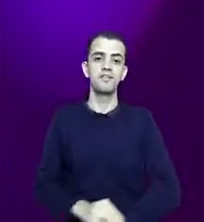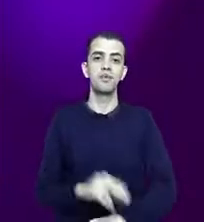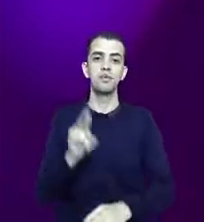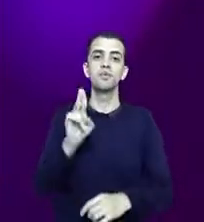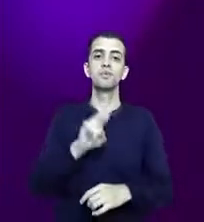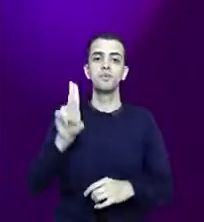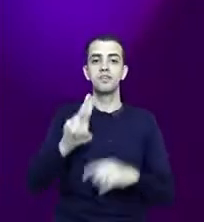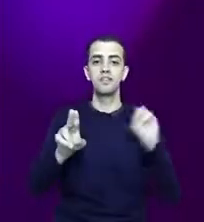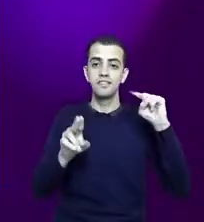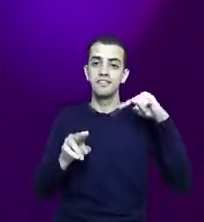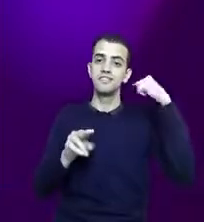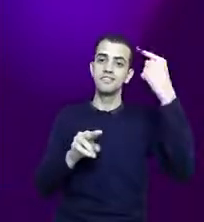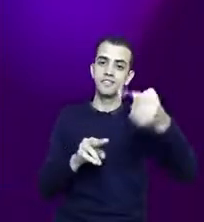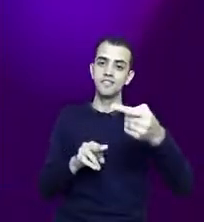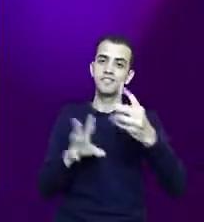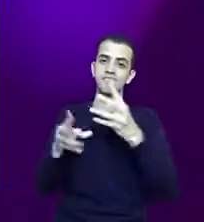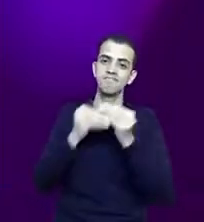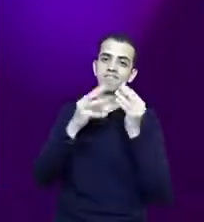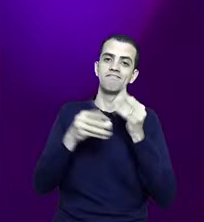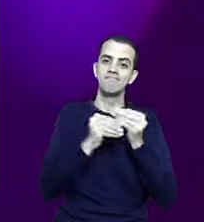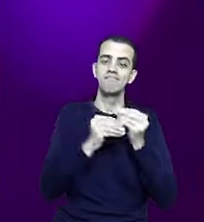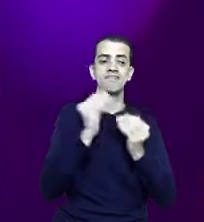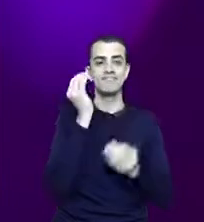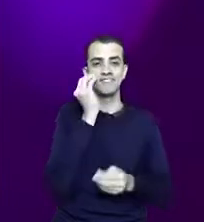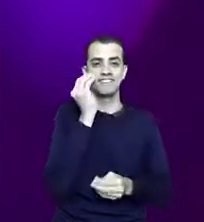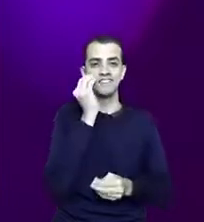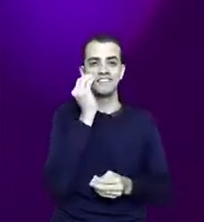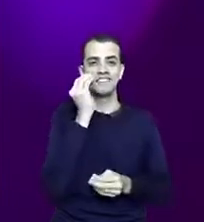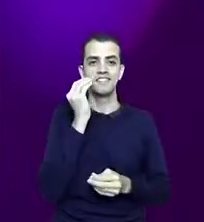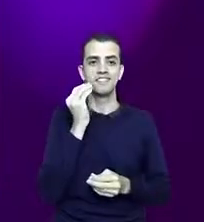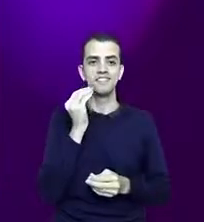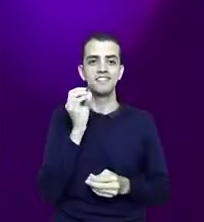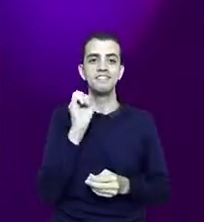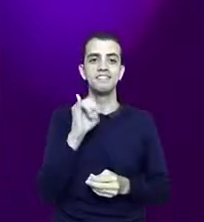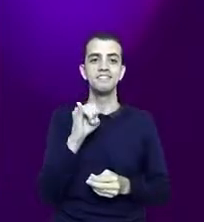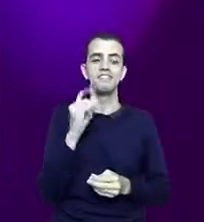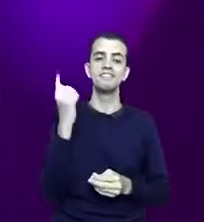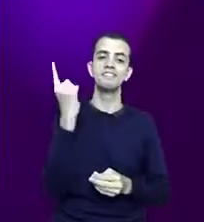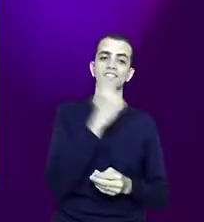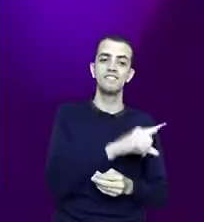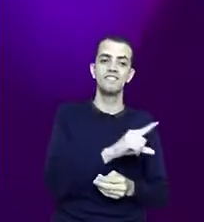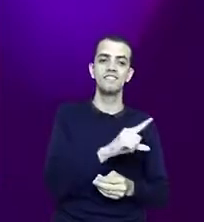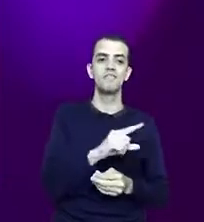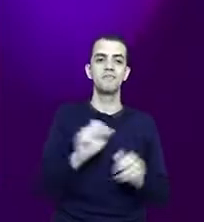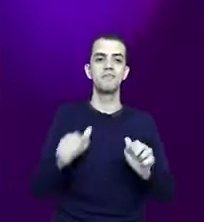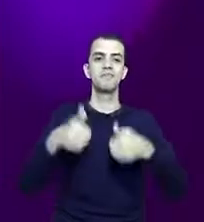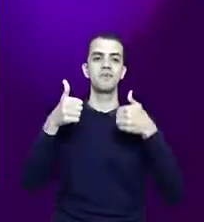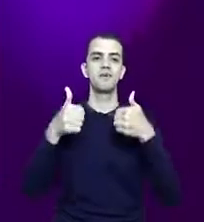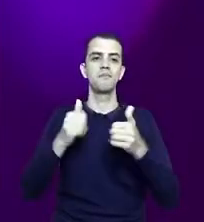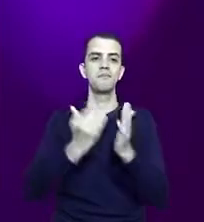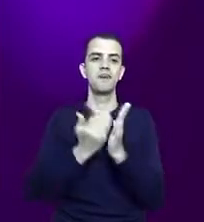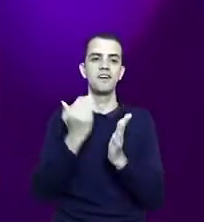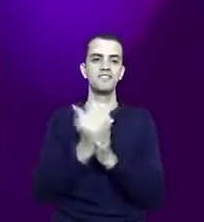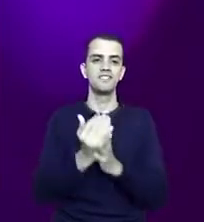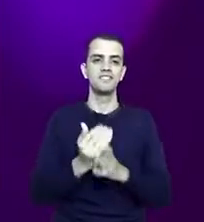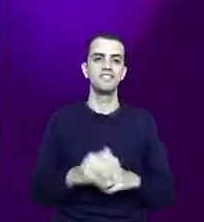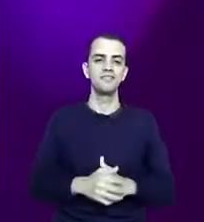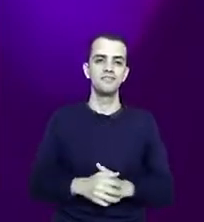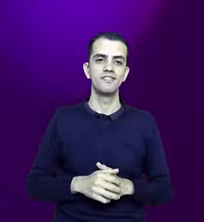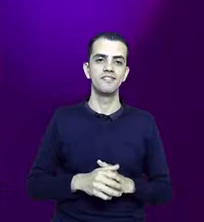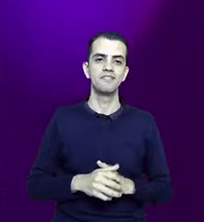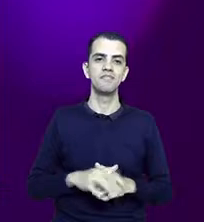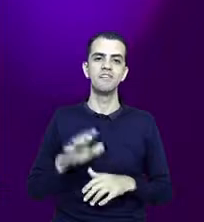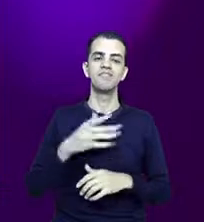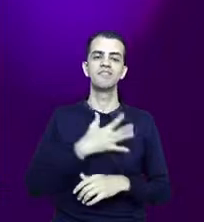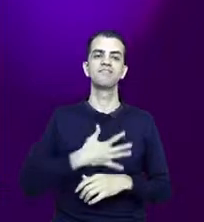utilizar nas próximas aí para a gente ver se a gente consegue melhorar um pouquinho mais. Mas nós ficamos bastante satisfeitos aí